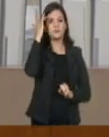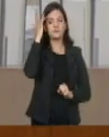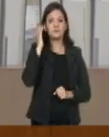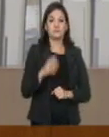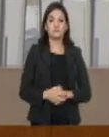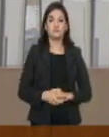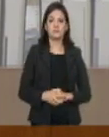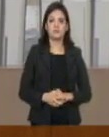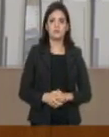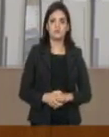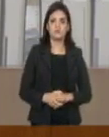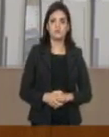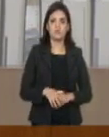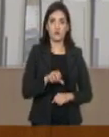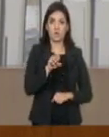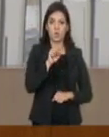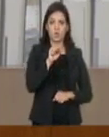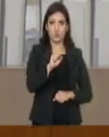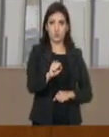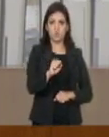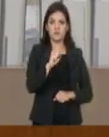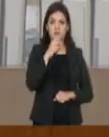presas,